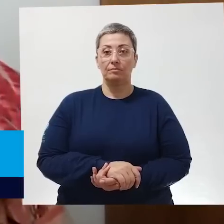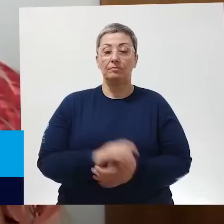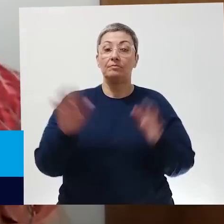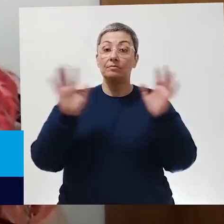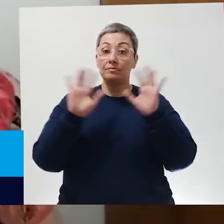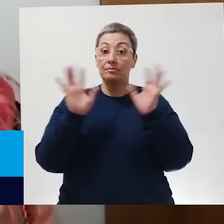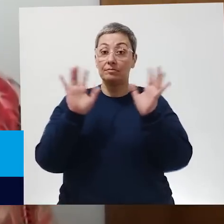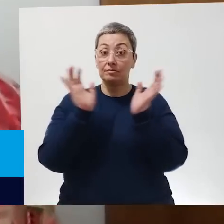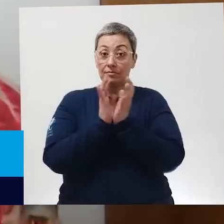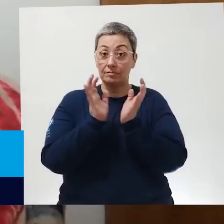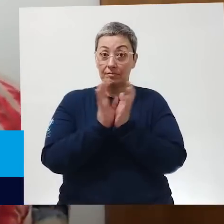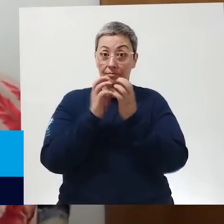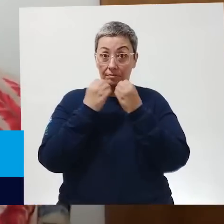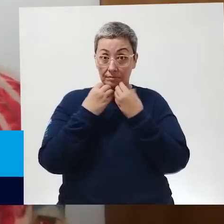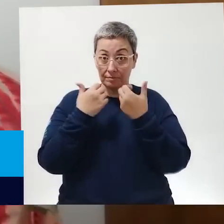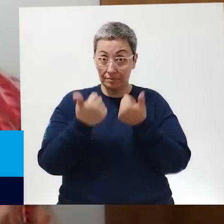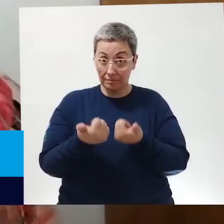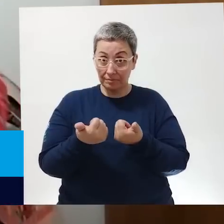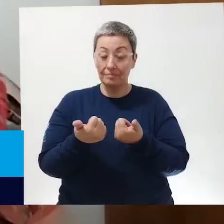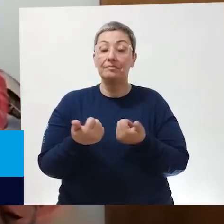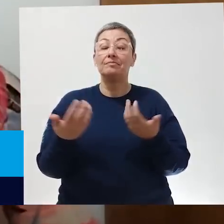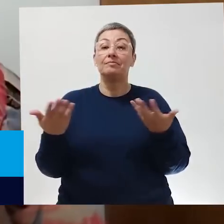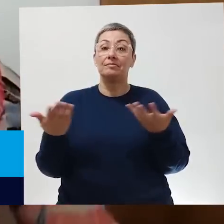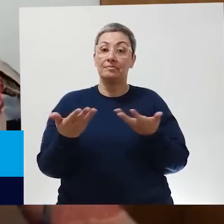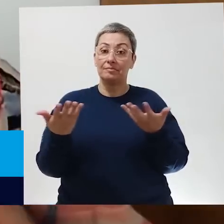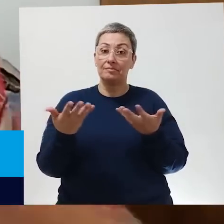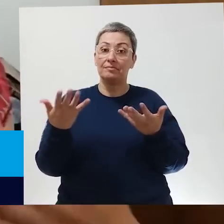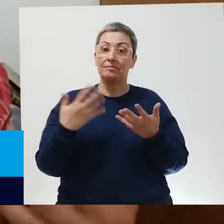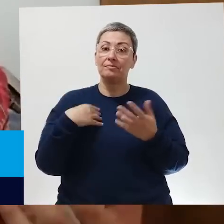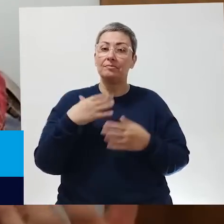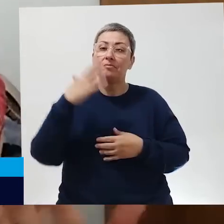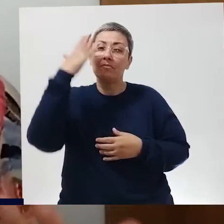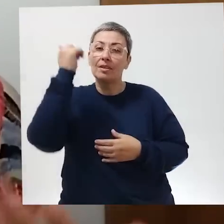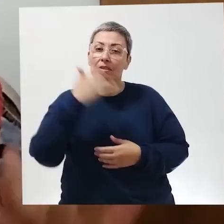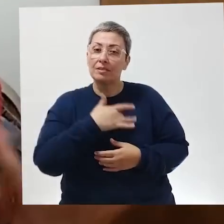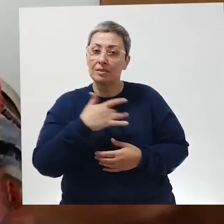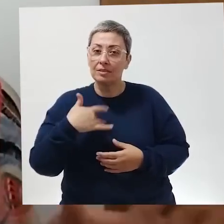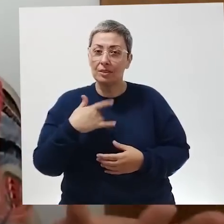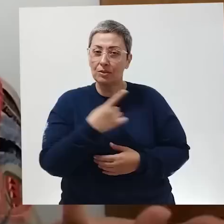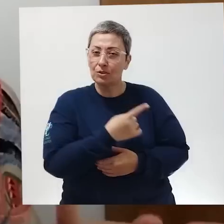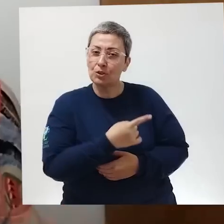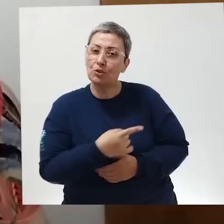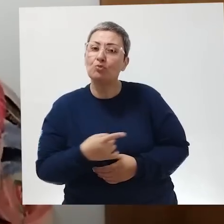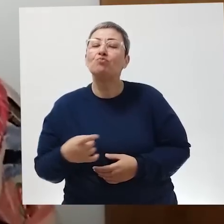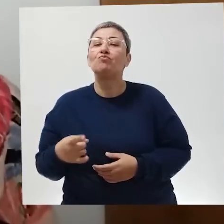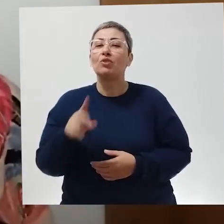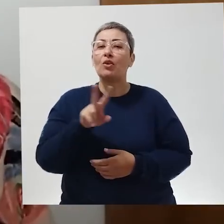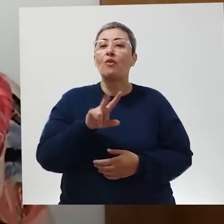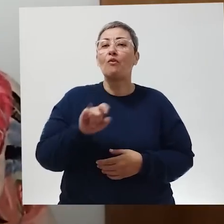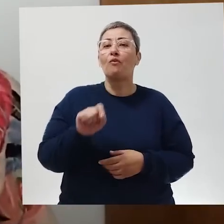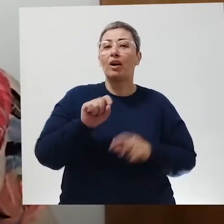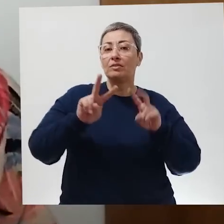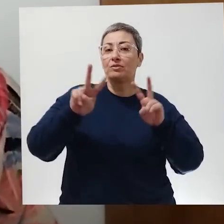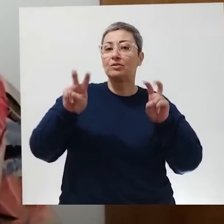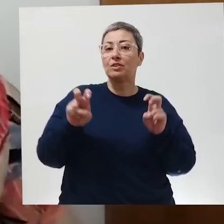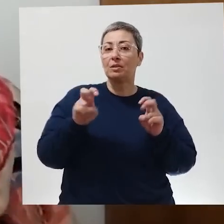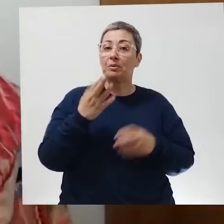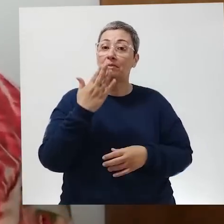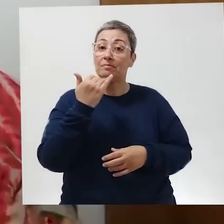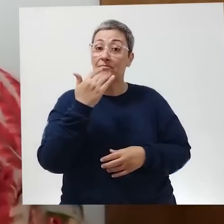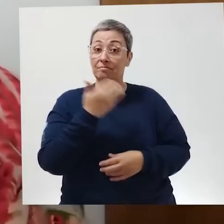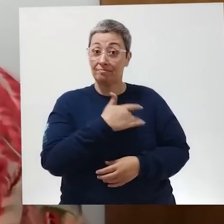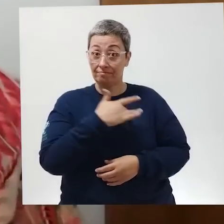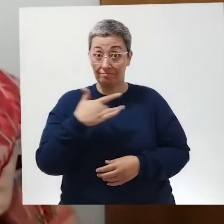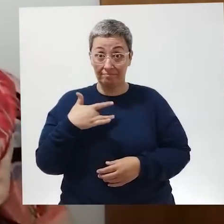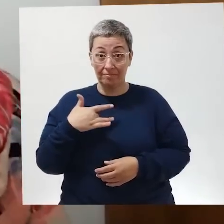Oi galera, tudo bem com vocês? O Você Sabia Saúde dessa semana inteirinha vai falar sobre alimentação